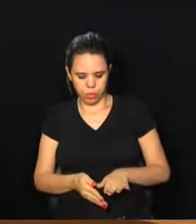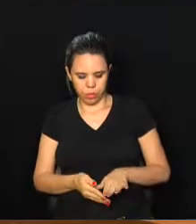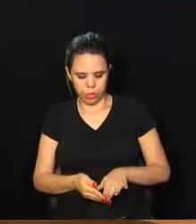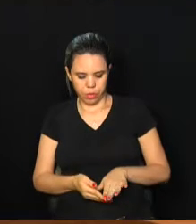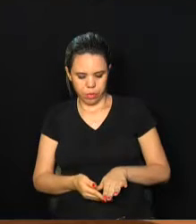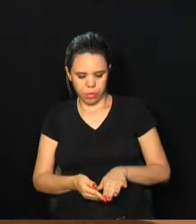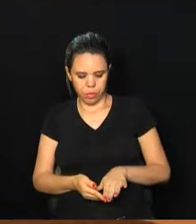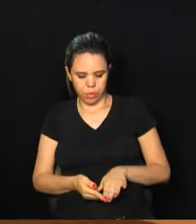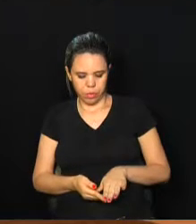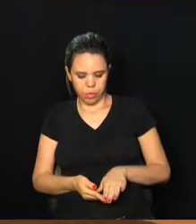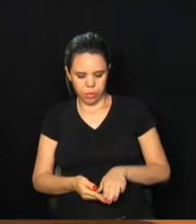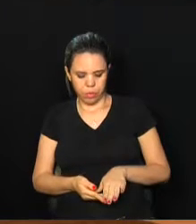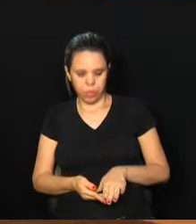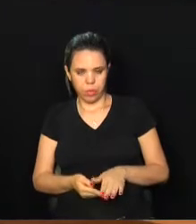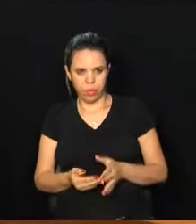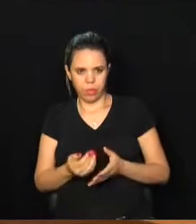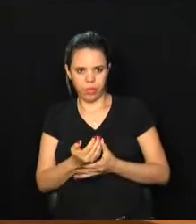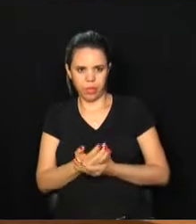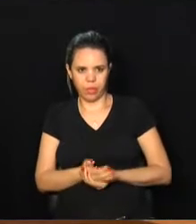Funcionou? Alô?